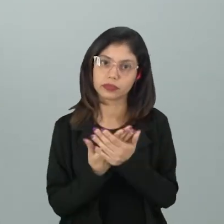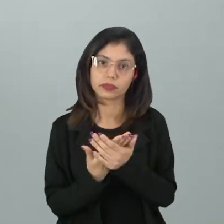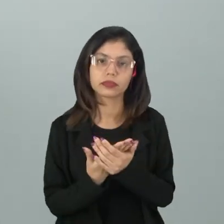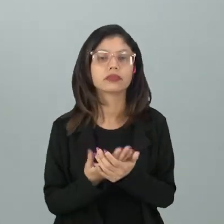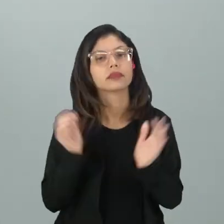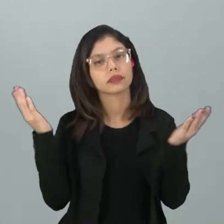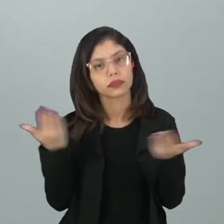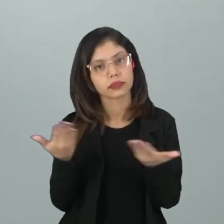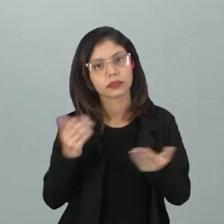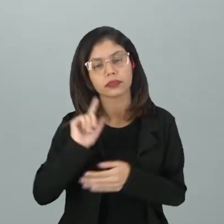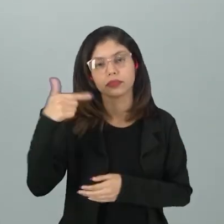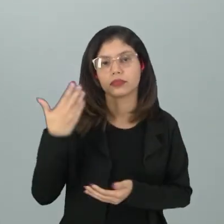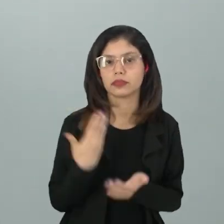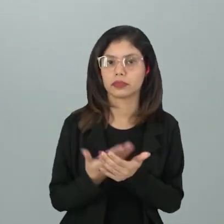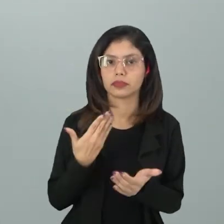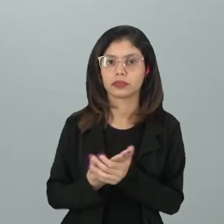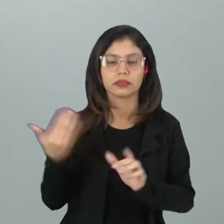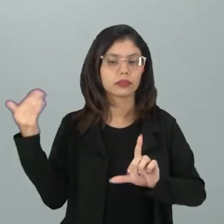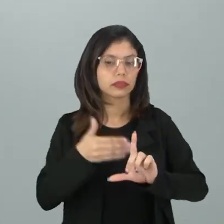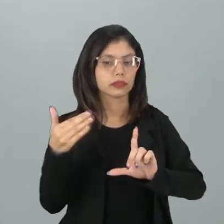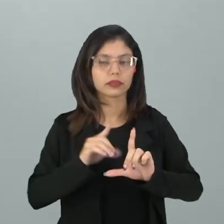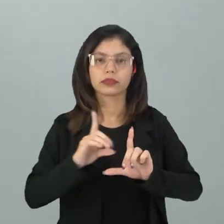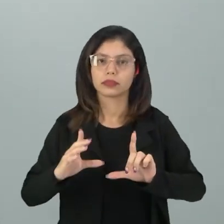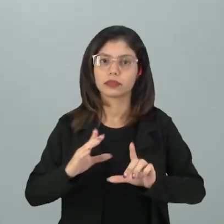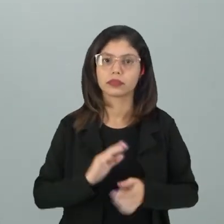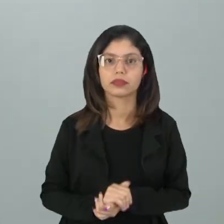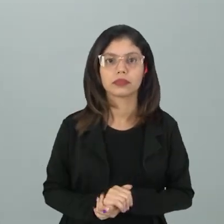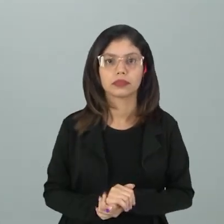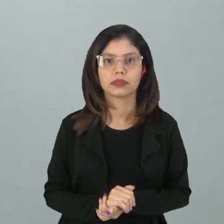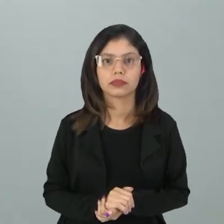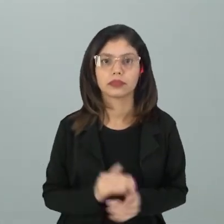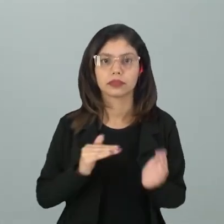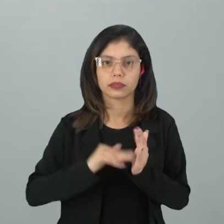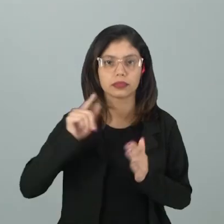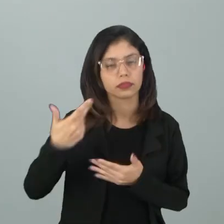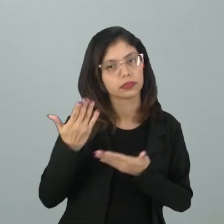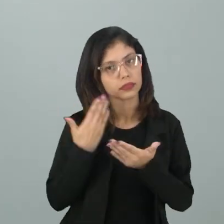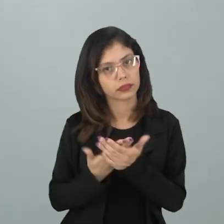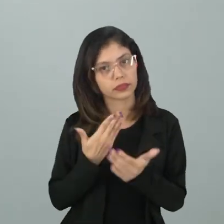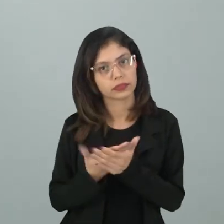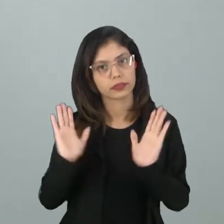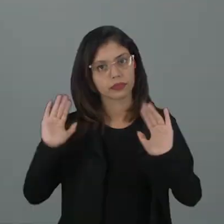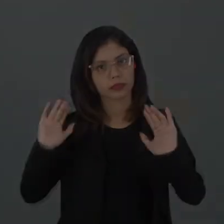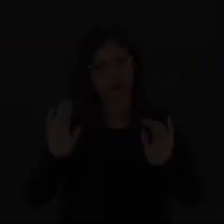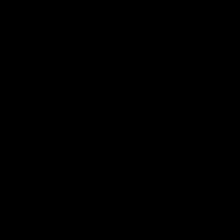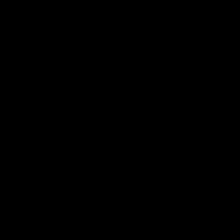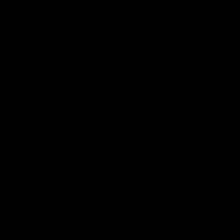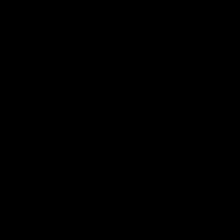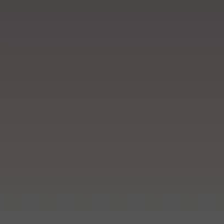hoje foi isso. Para outras aulas é só acessar a plataforma Eduque e até a próxima aula.